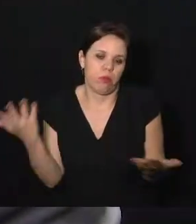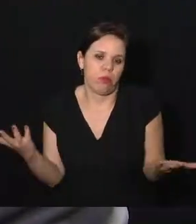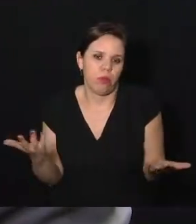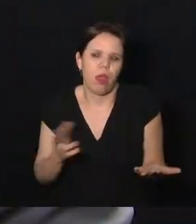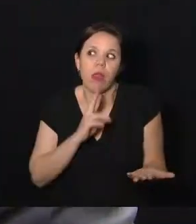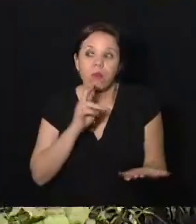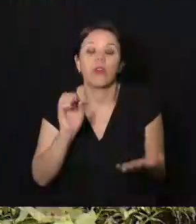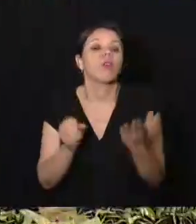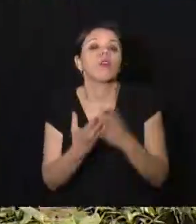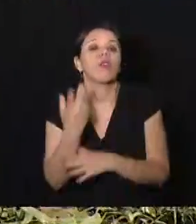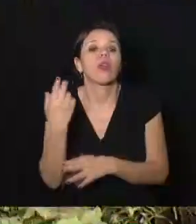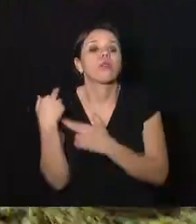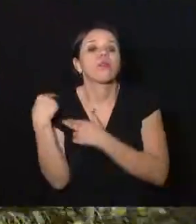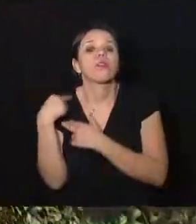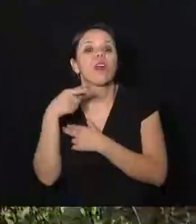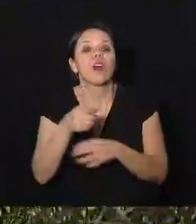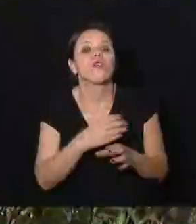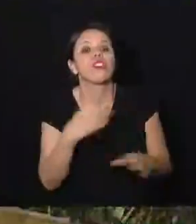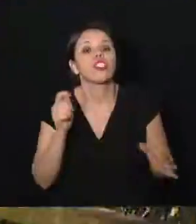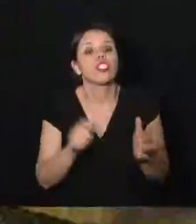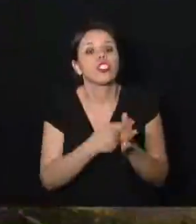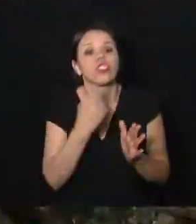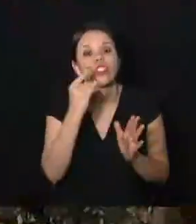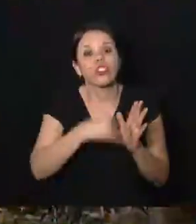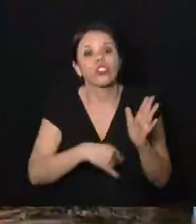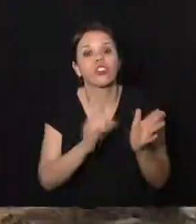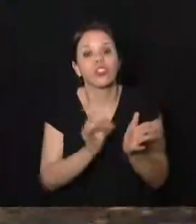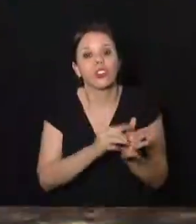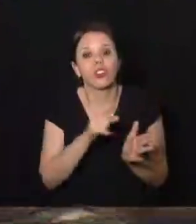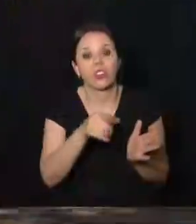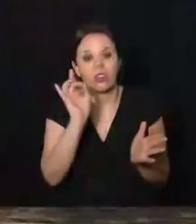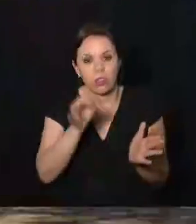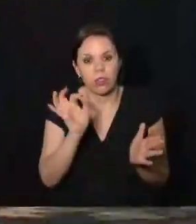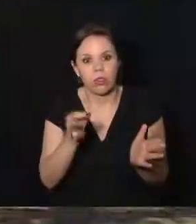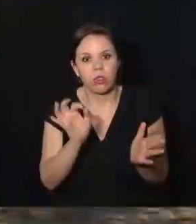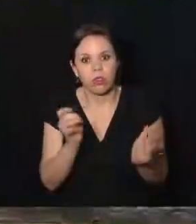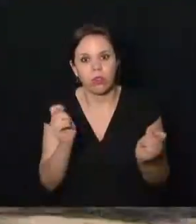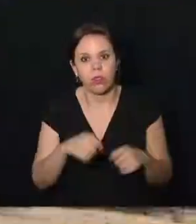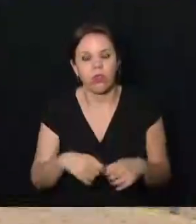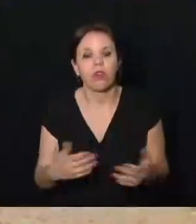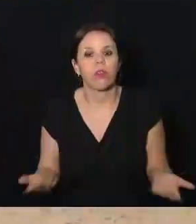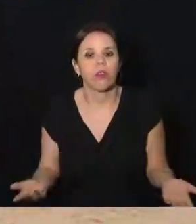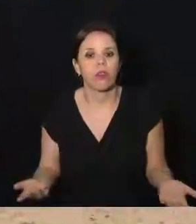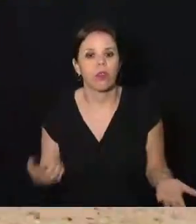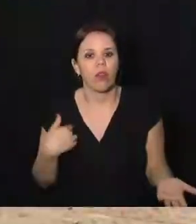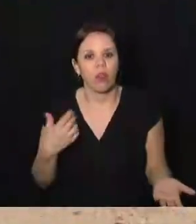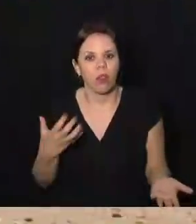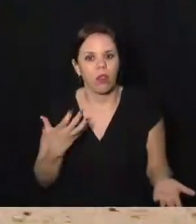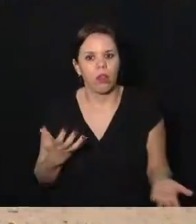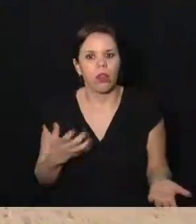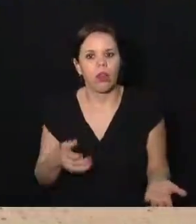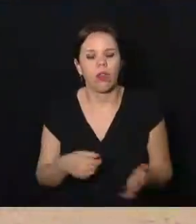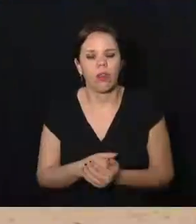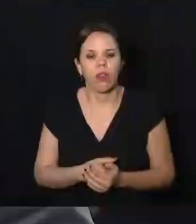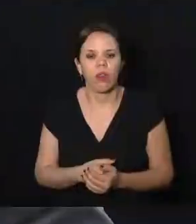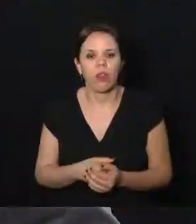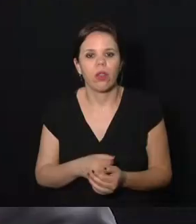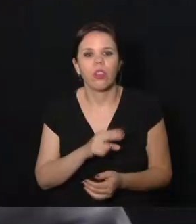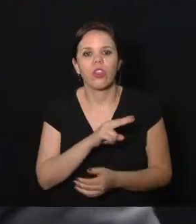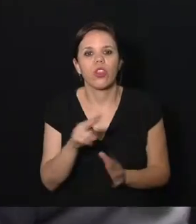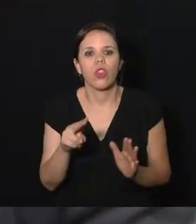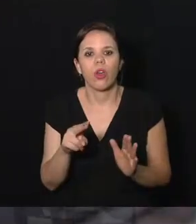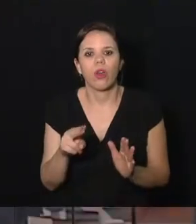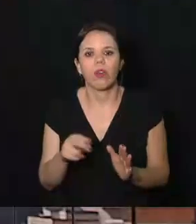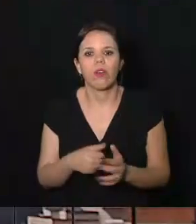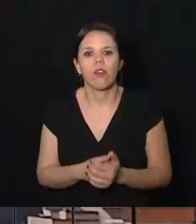desabamento dessa ponte. Qual é o engenheiro que deu o laudo atestando que ela realmente está em condições? Então, o que eu quero é isso. Eu quero que seja dado nome